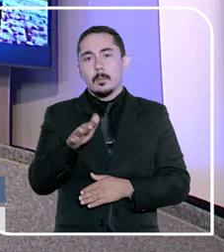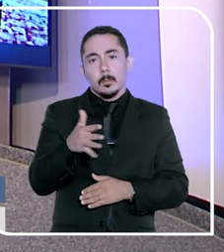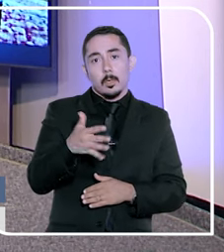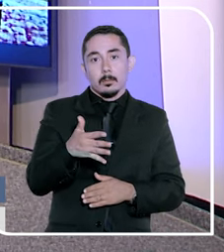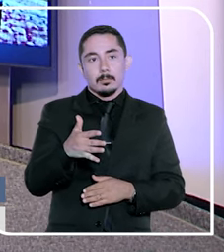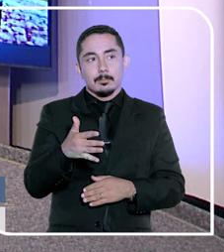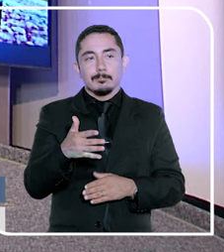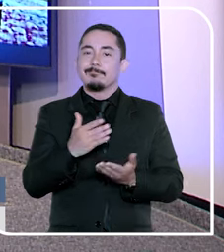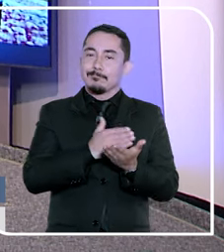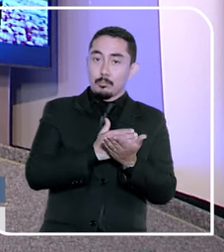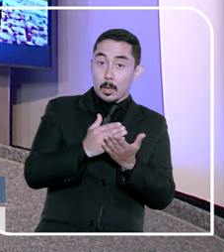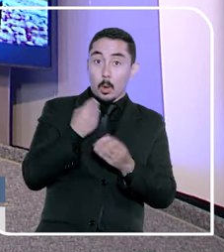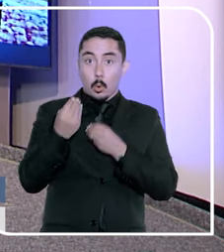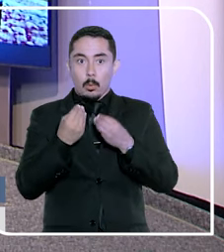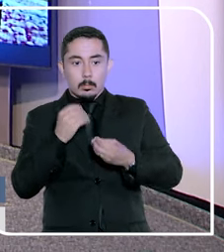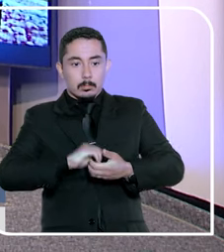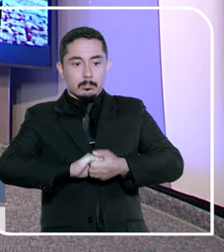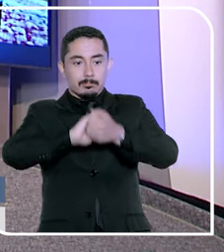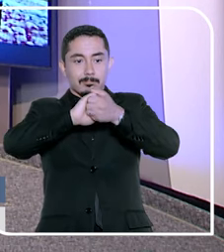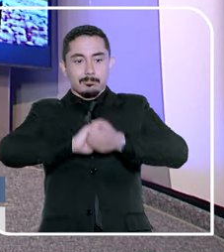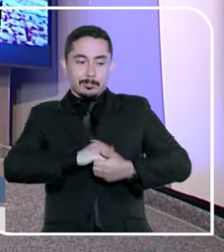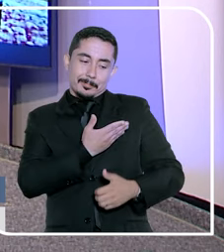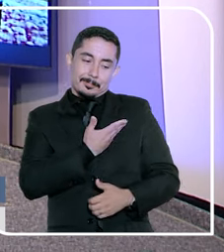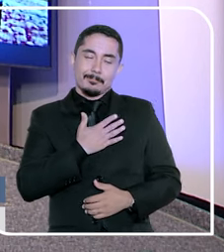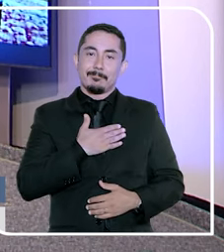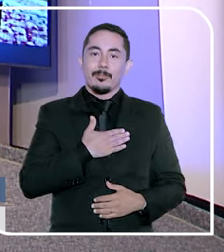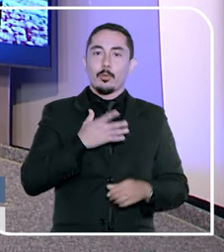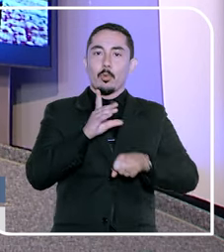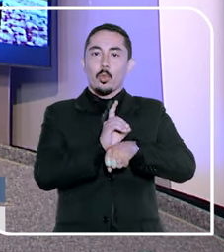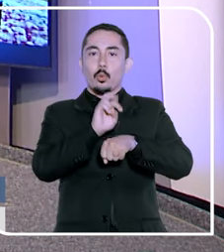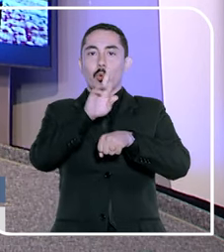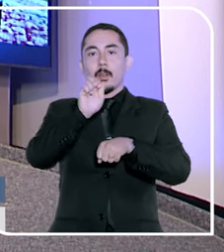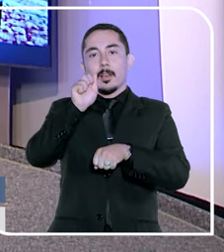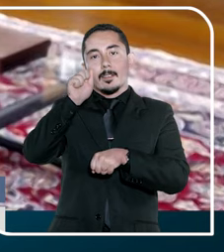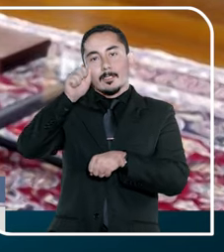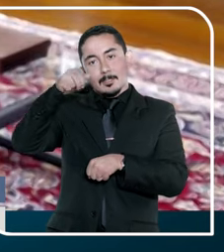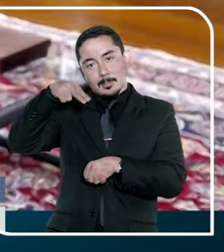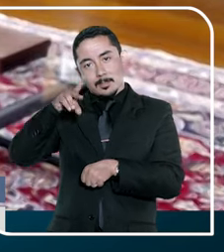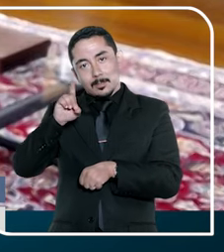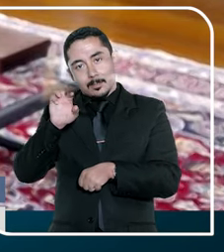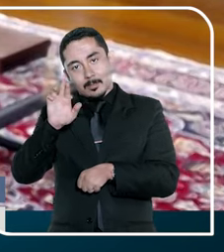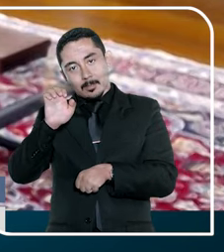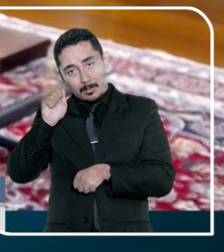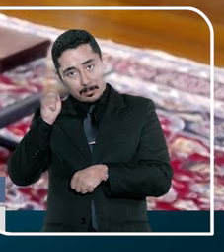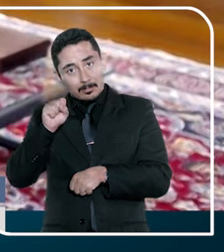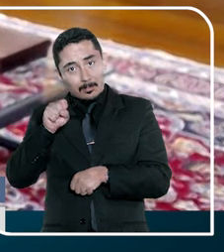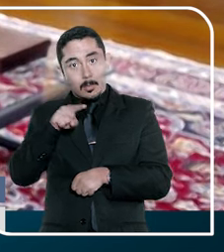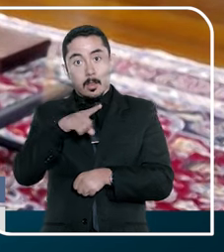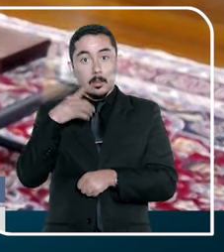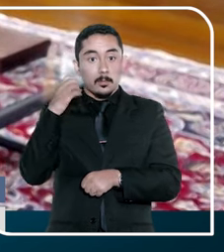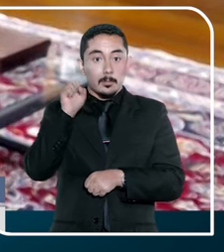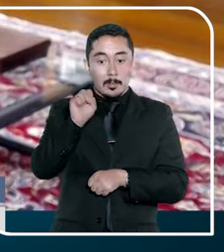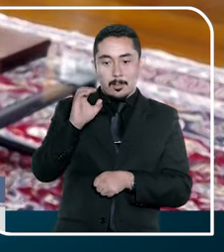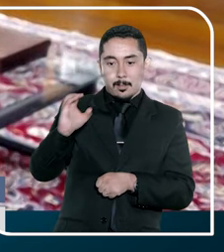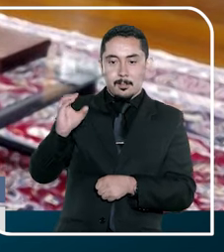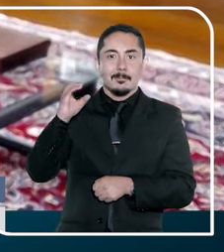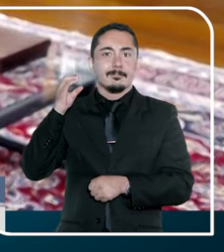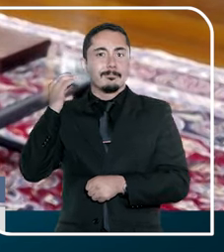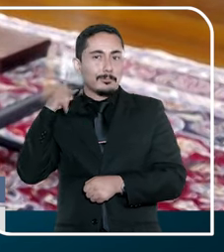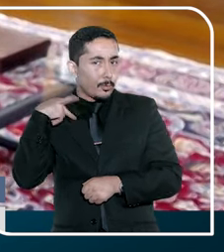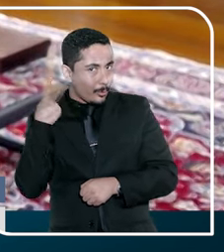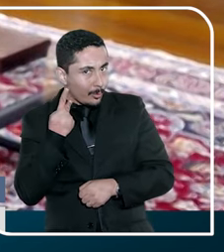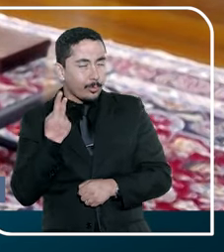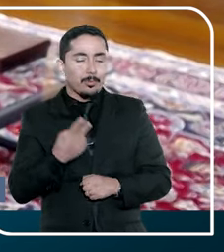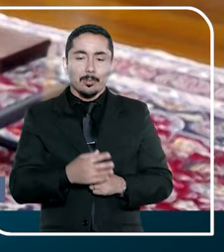meu querido amigo Dr Andreas aiser Procurador de Justiça de Santa Catarina eh demorando a minha satisfação